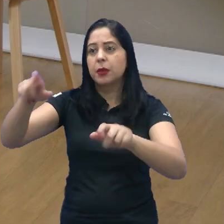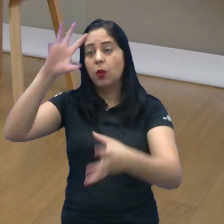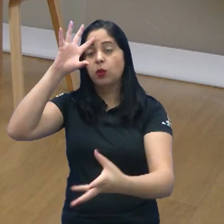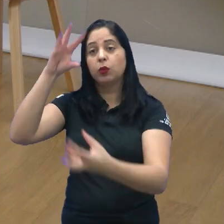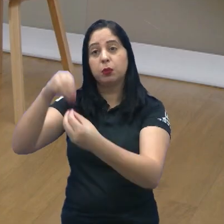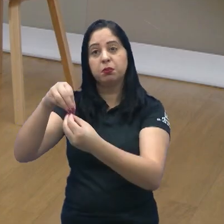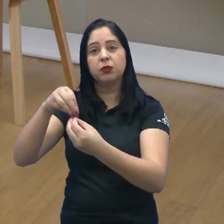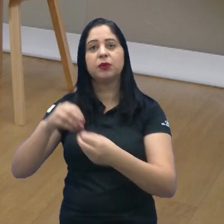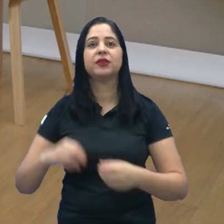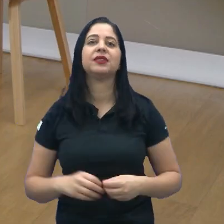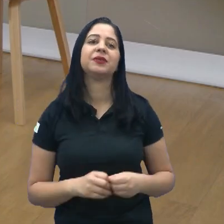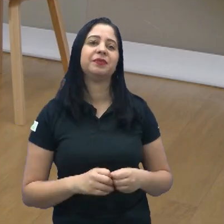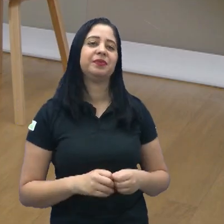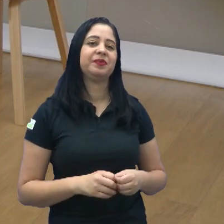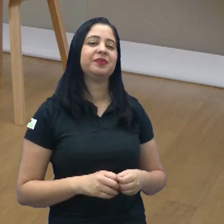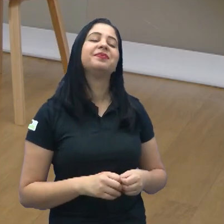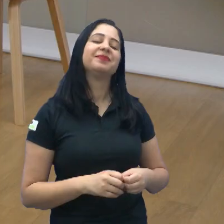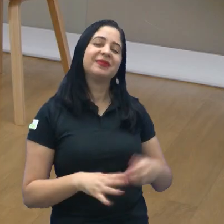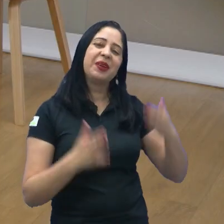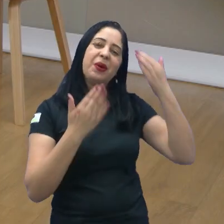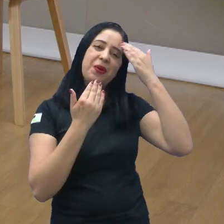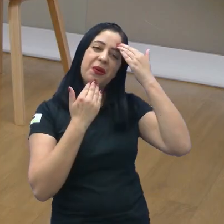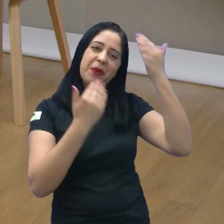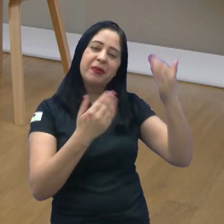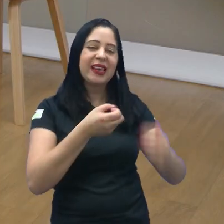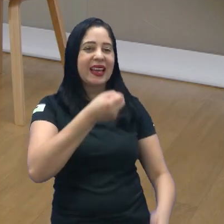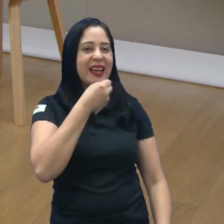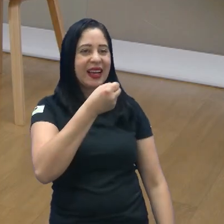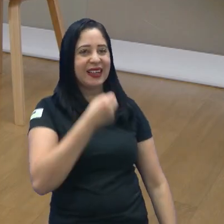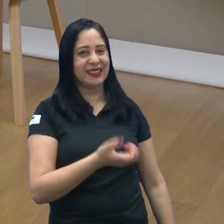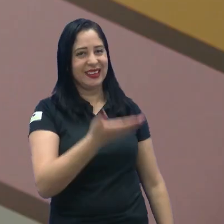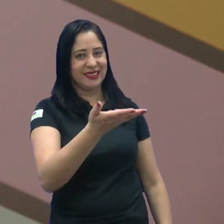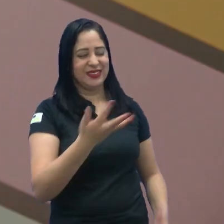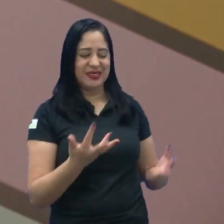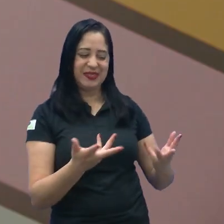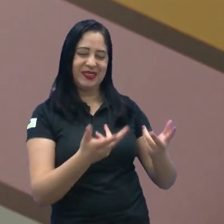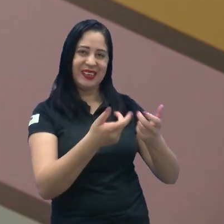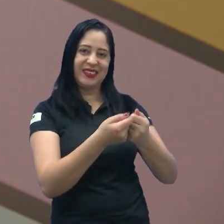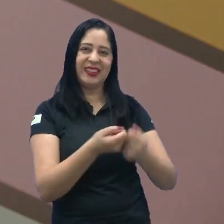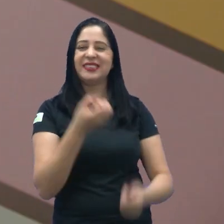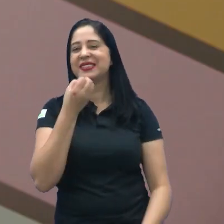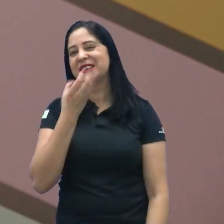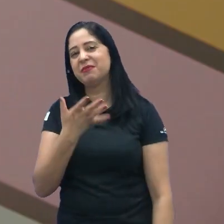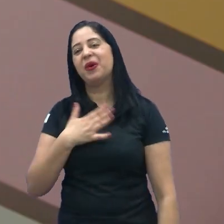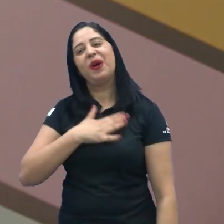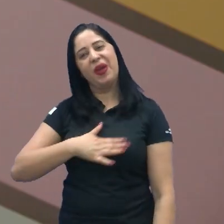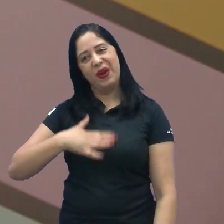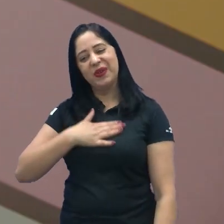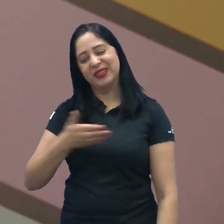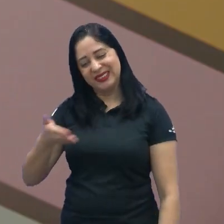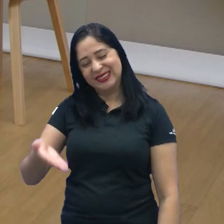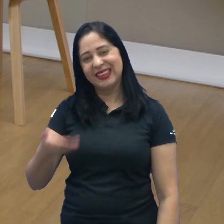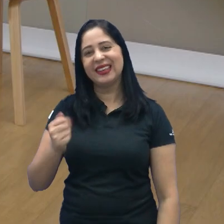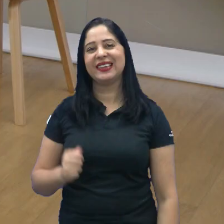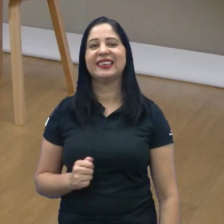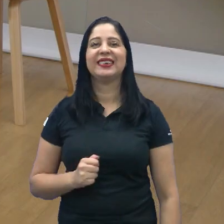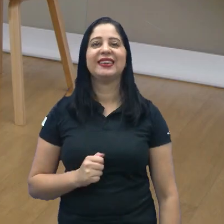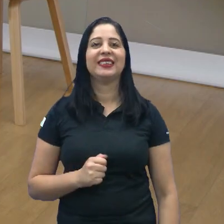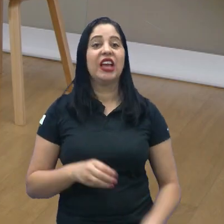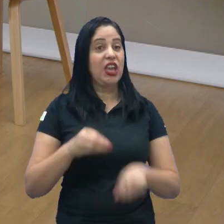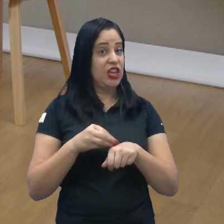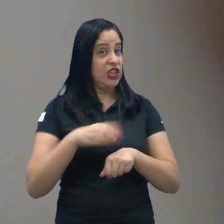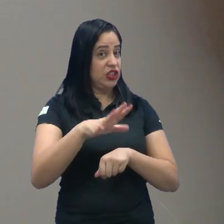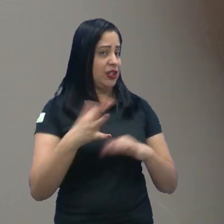Ótimo. Vanessa, muito obrigada pela sua eu participação, foi incrível. Ai, que bom, eu gostei demais também, obrigada. Nossa, de coração. Dicas